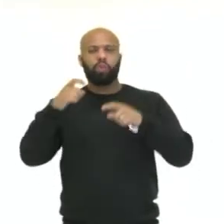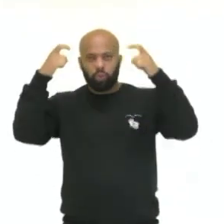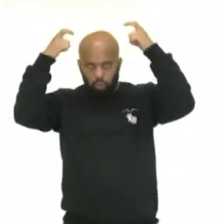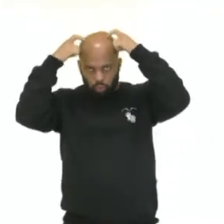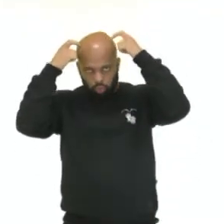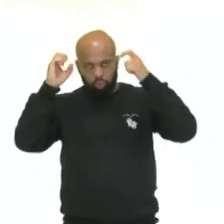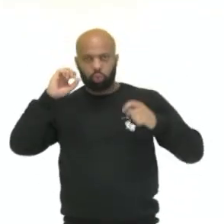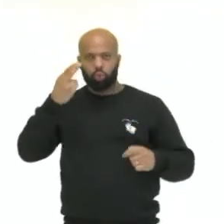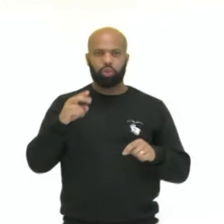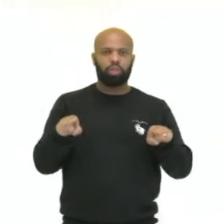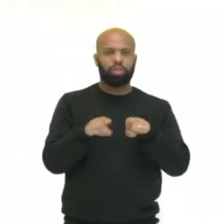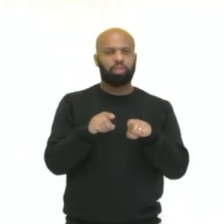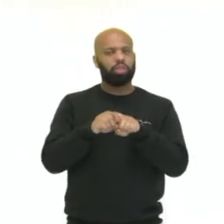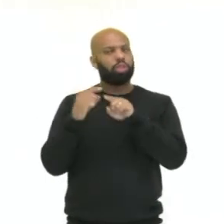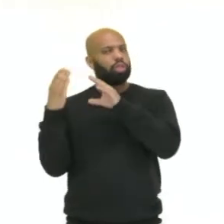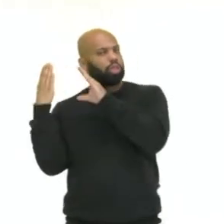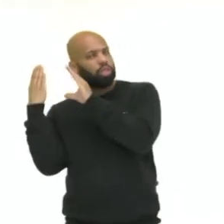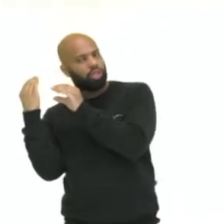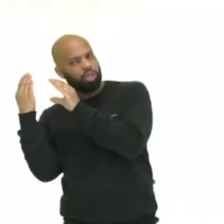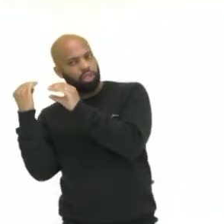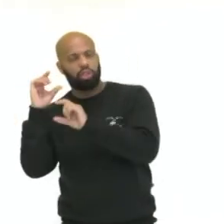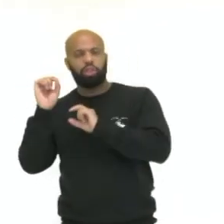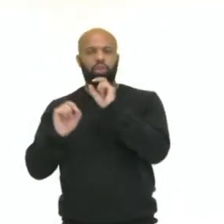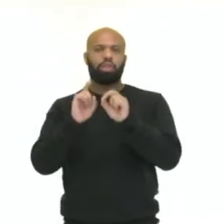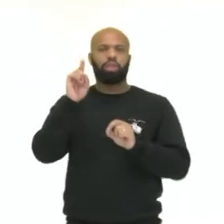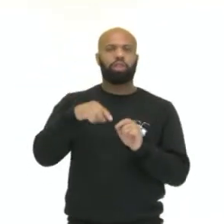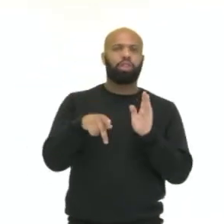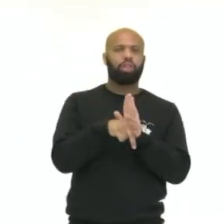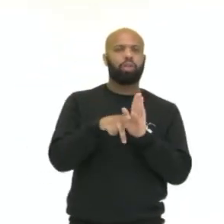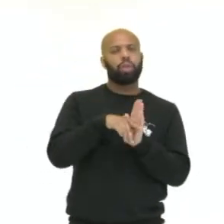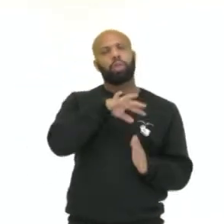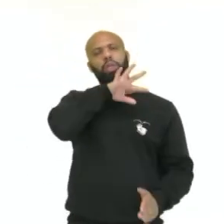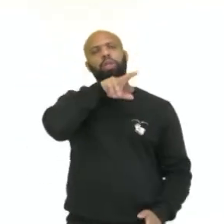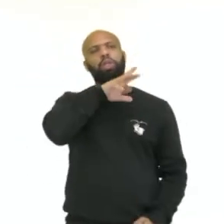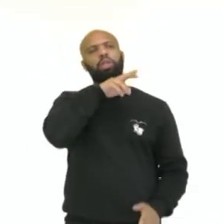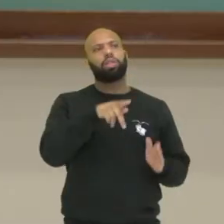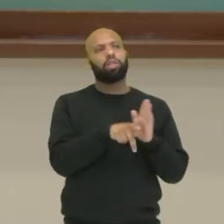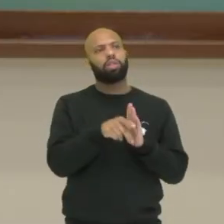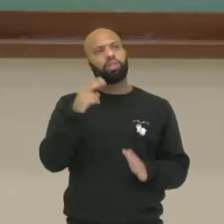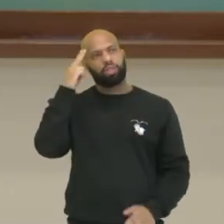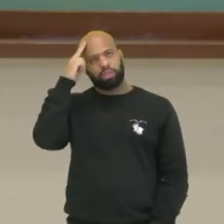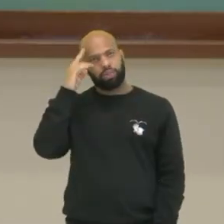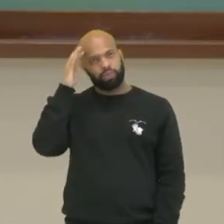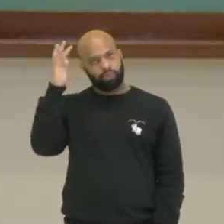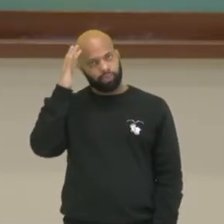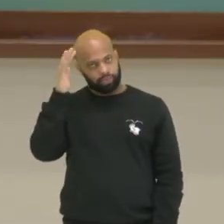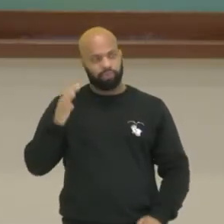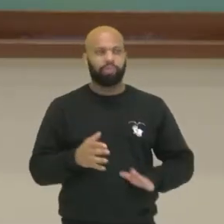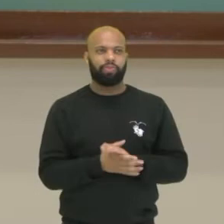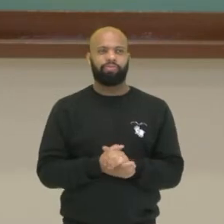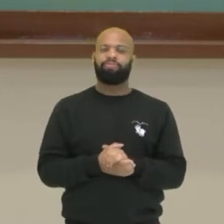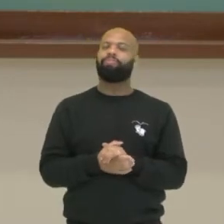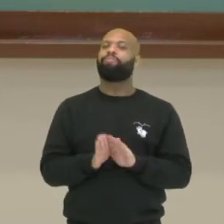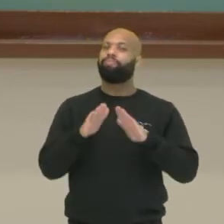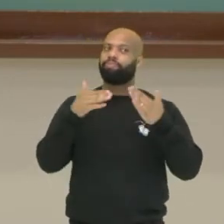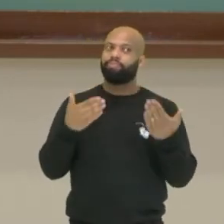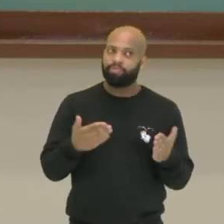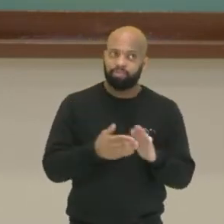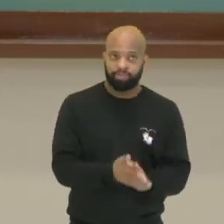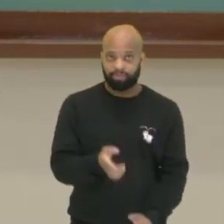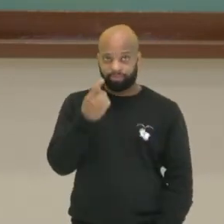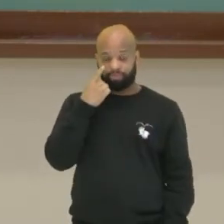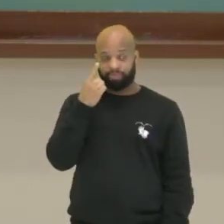levou a promoção a ser chamada de Bichinhos dos Sonhos. Então, meus caros e minhas caras,